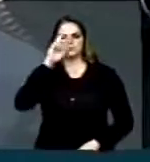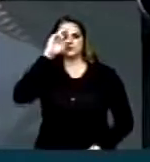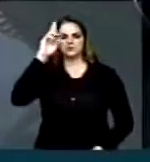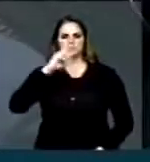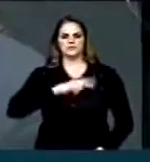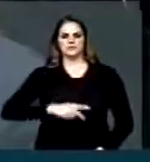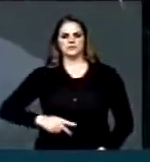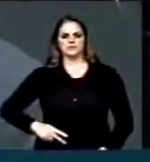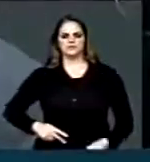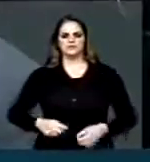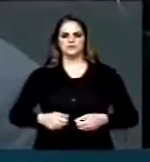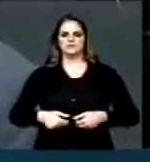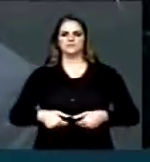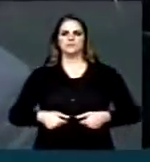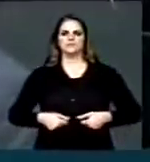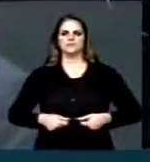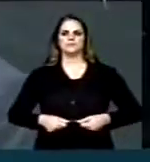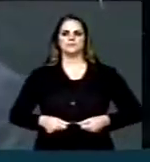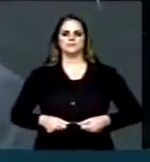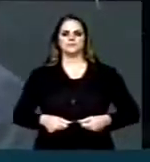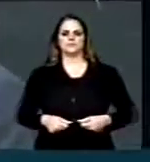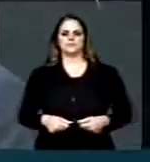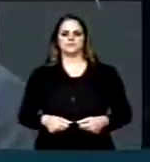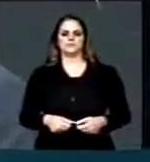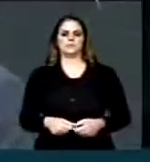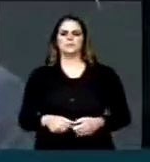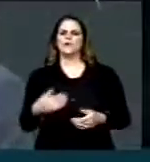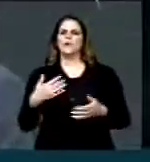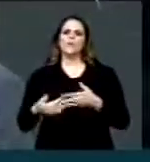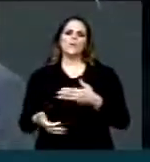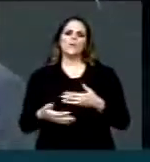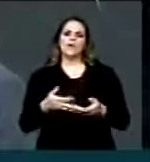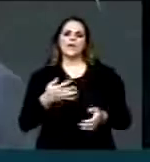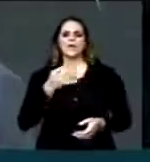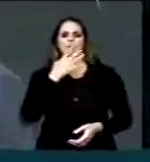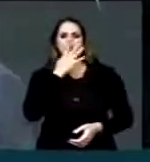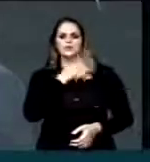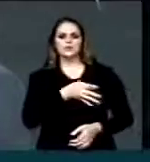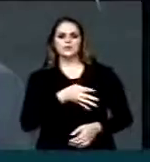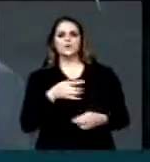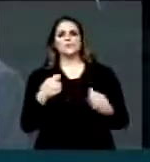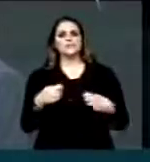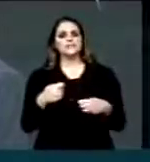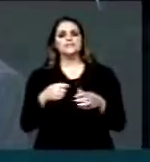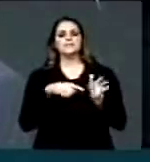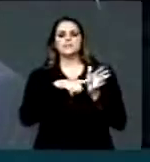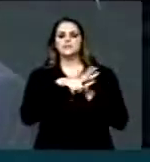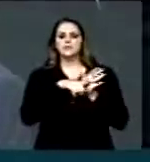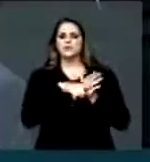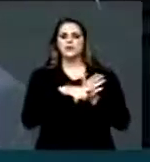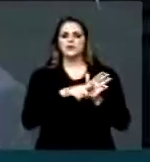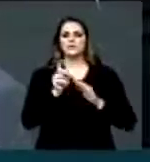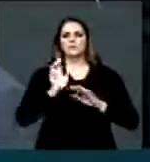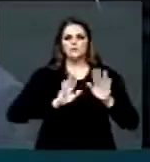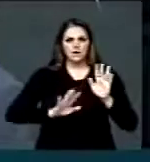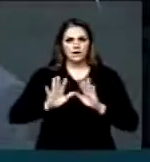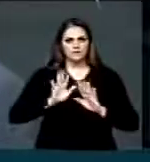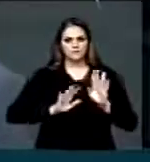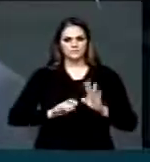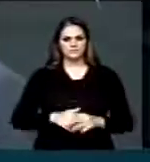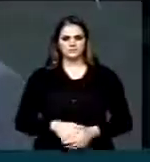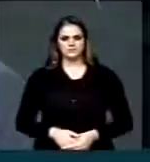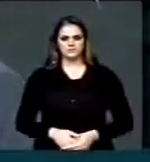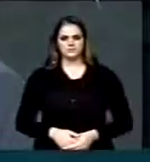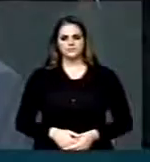que toda denúncia deve ser investigada com o maior rigor e nós entendemos